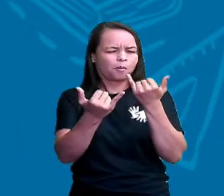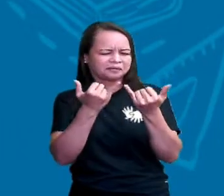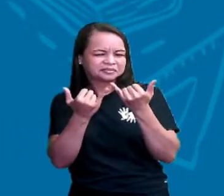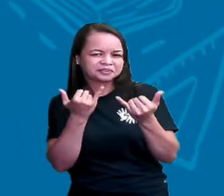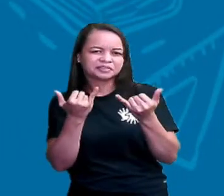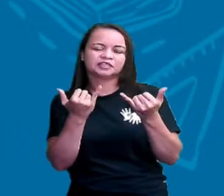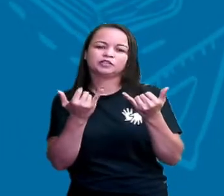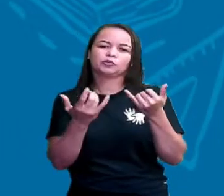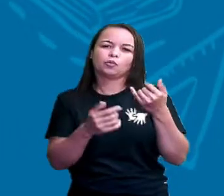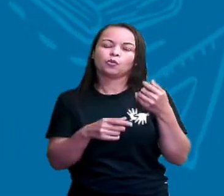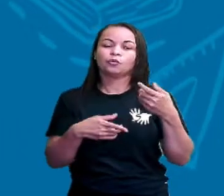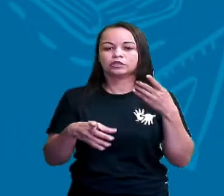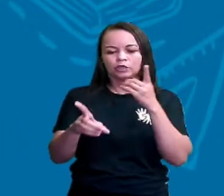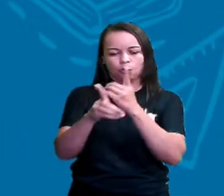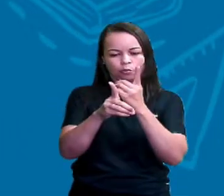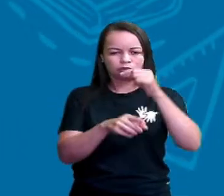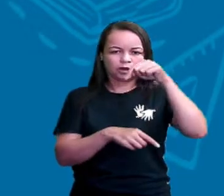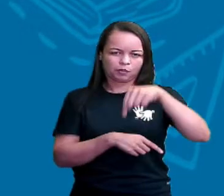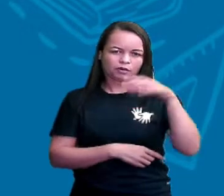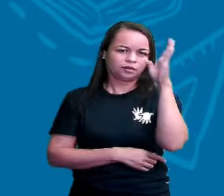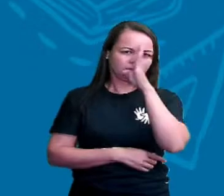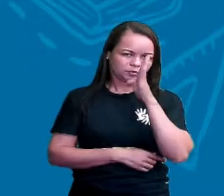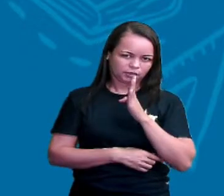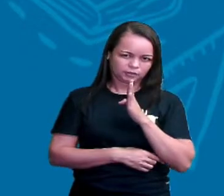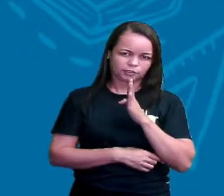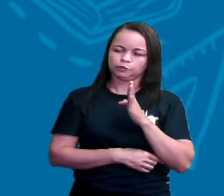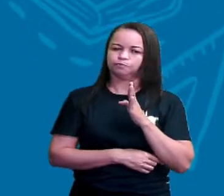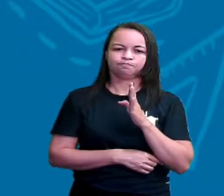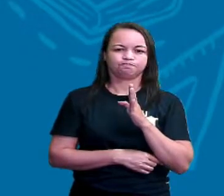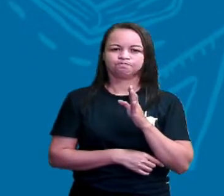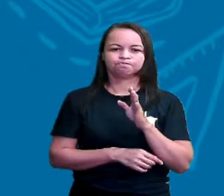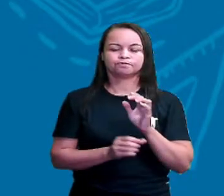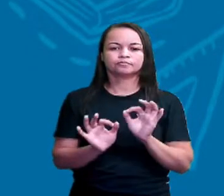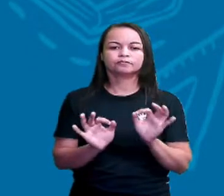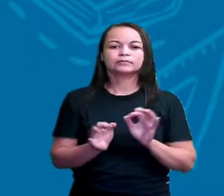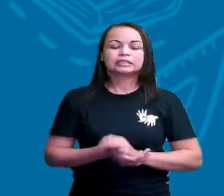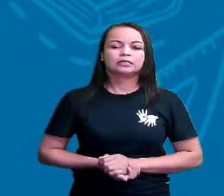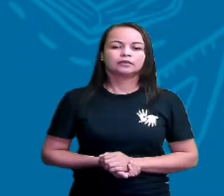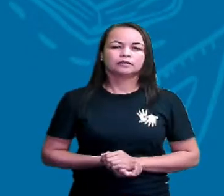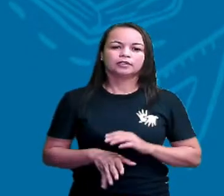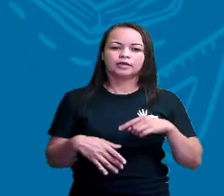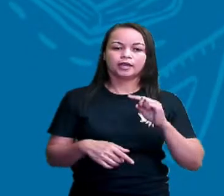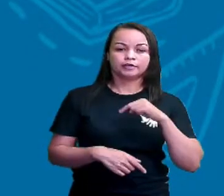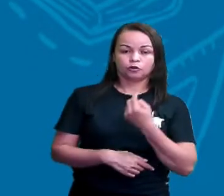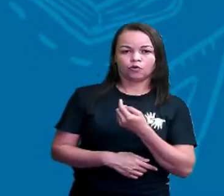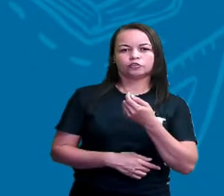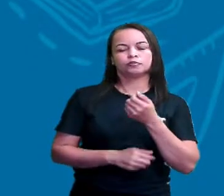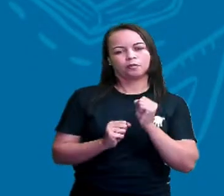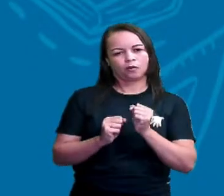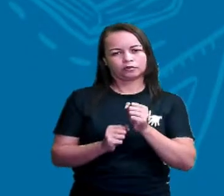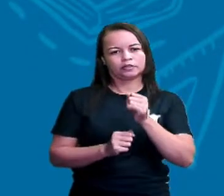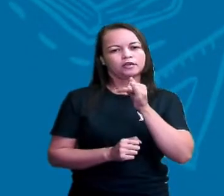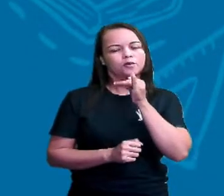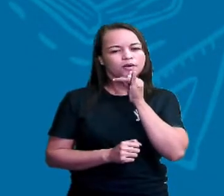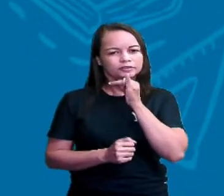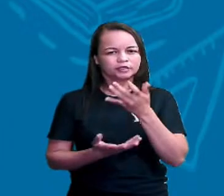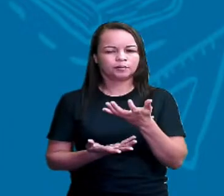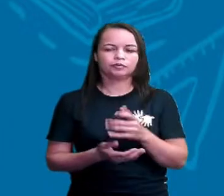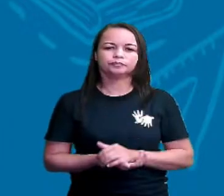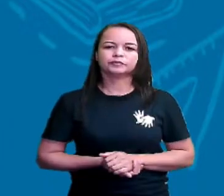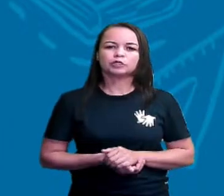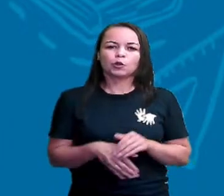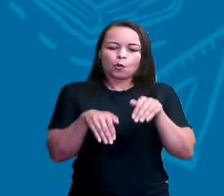aos animais que nós encontramos aqui no nosso país, tá certo? E a gente aí pode dar alguns exemplos, né? O